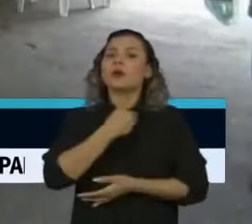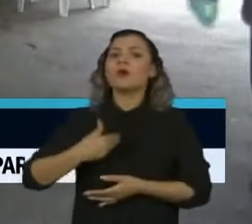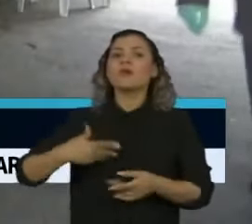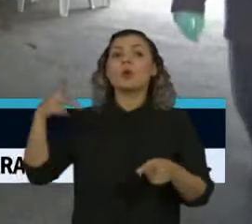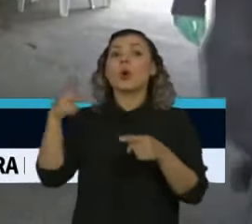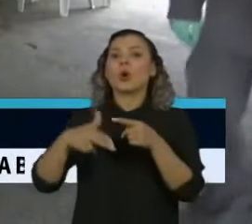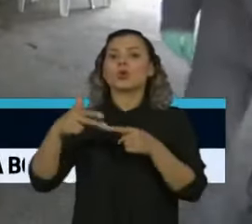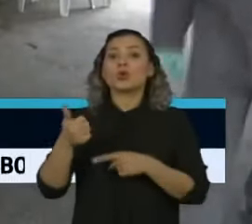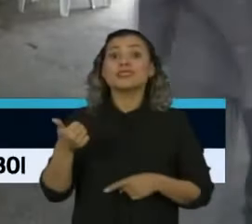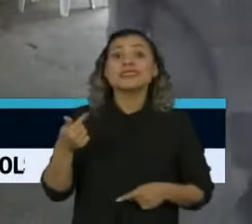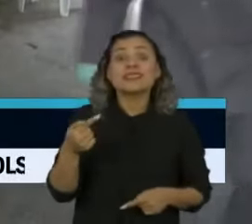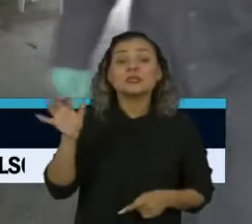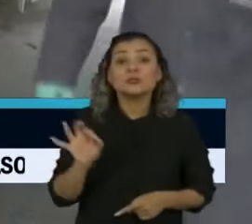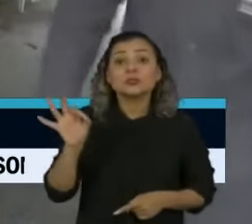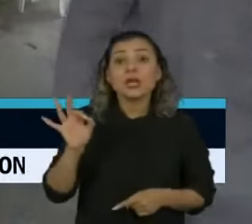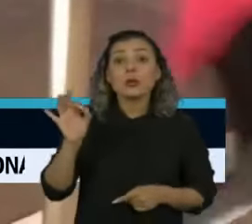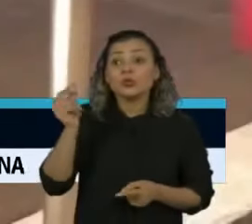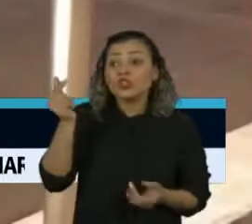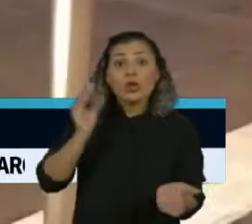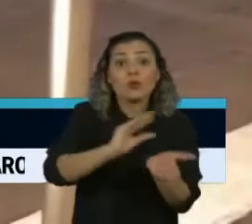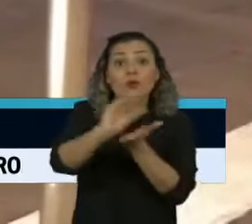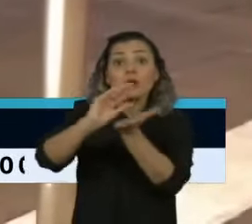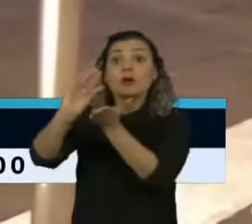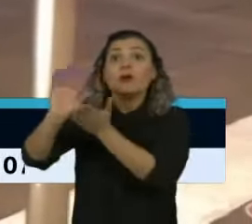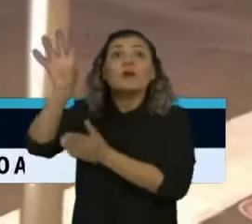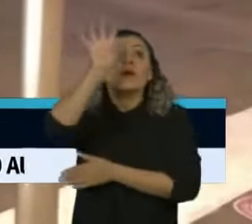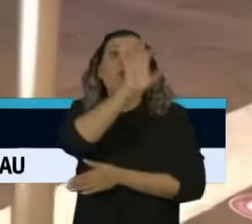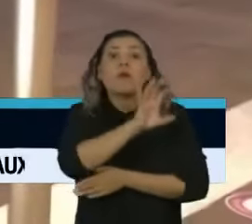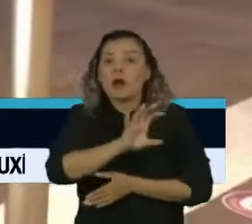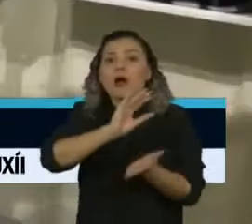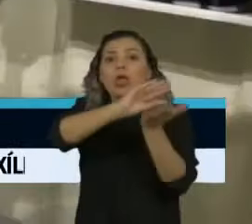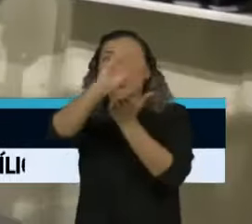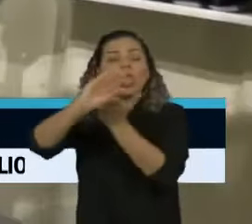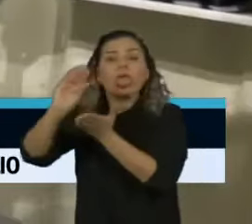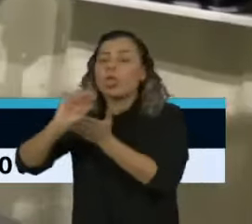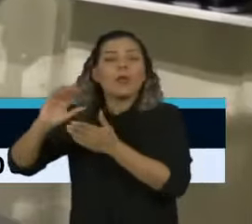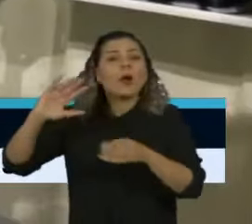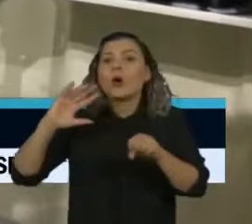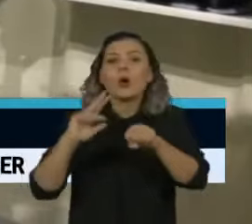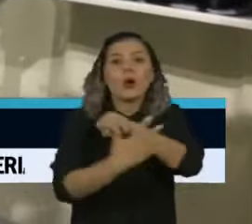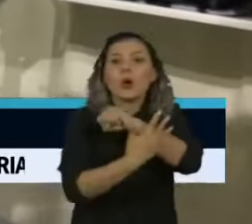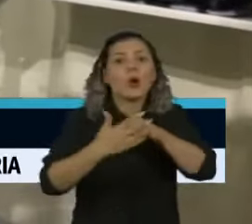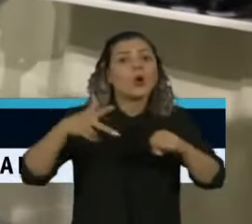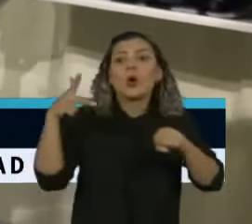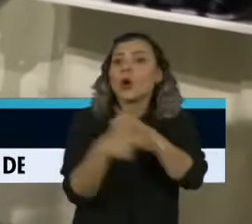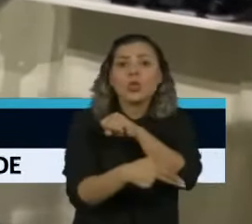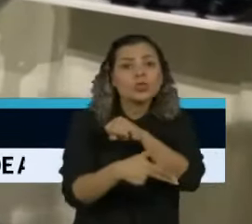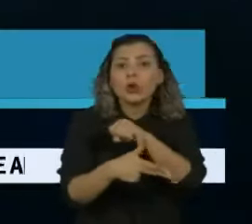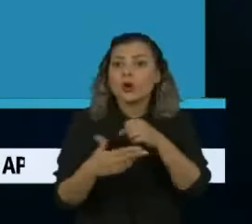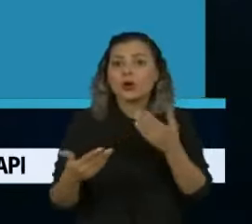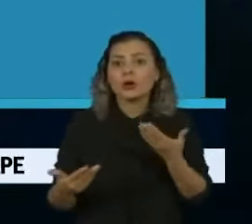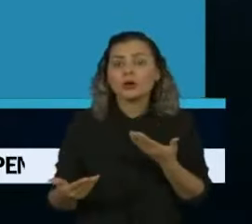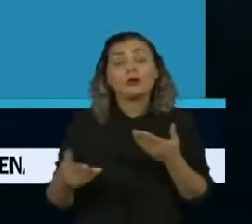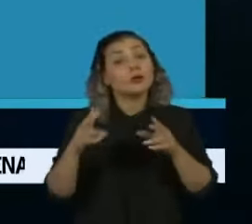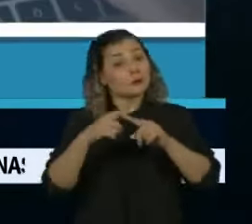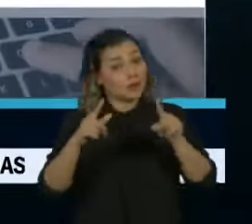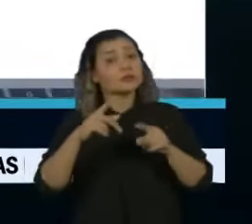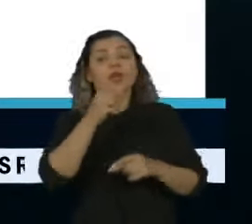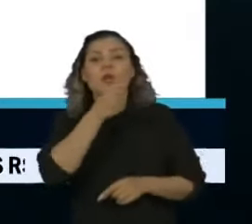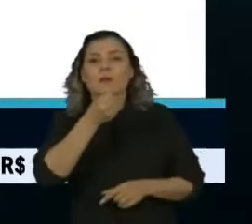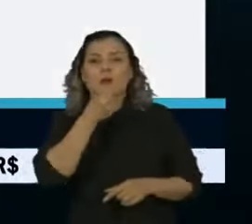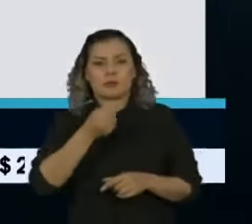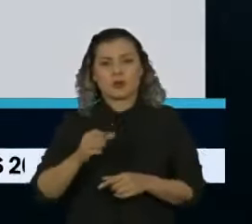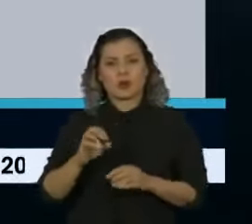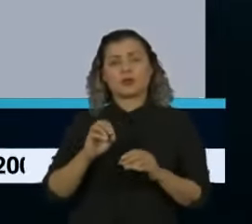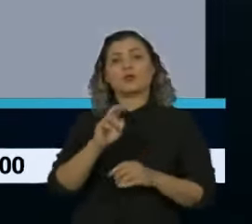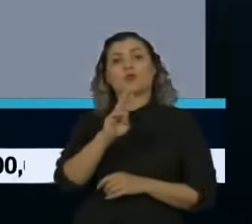cortou 17% dos repasses extraordinários previstos para o combate ao novo coronavírus nos municípios. Segundo reportagem do